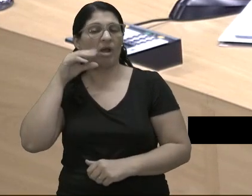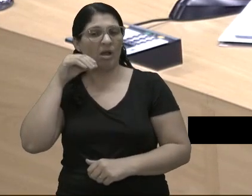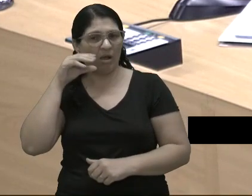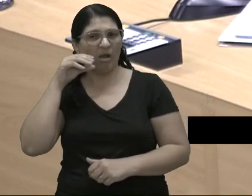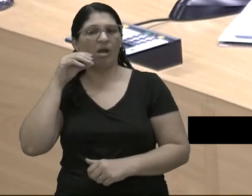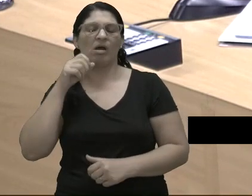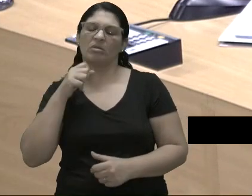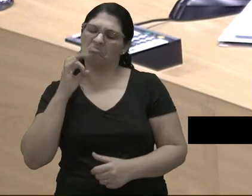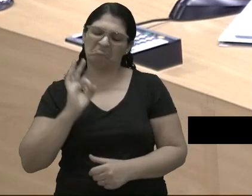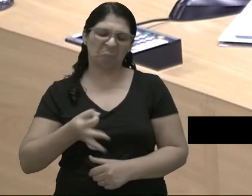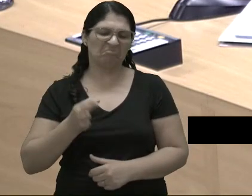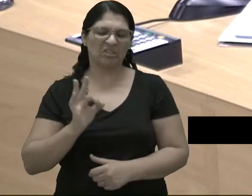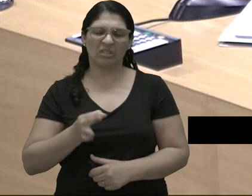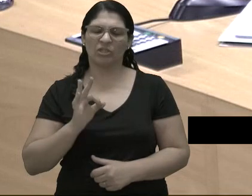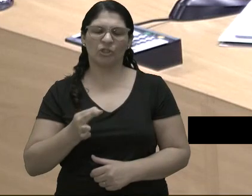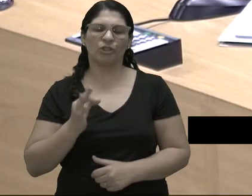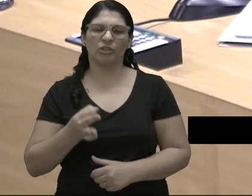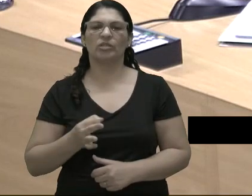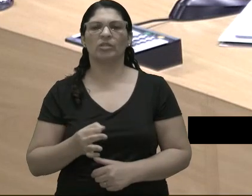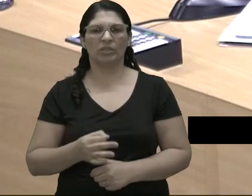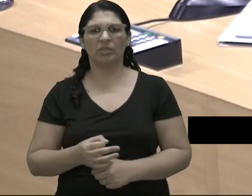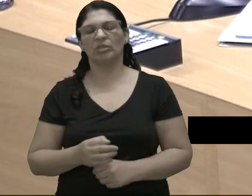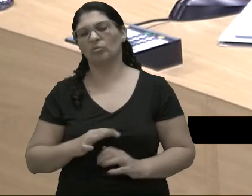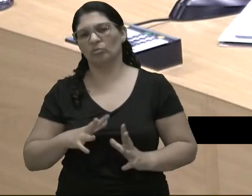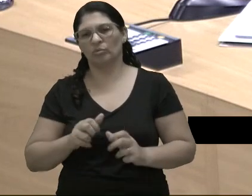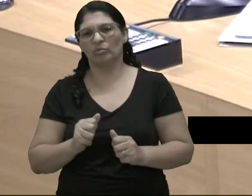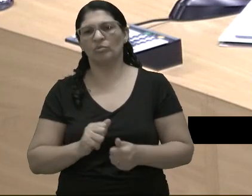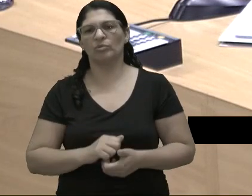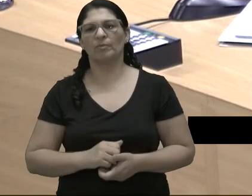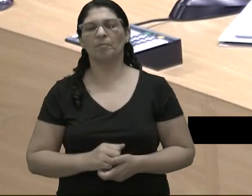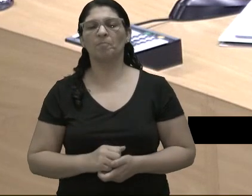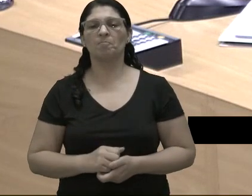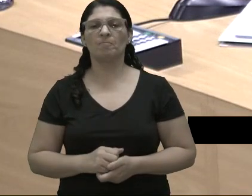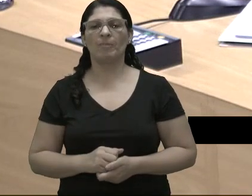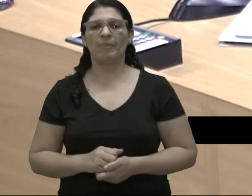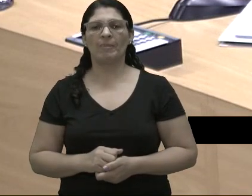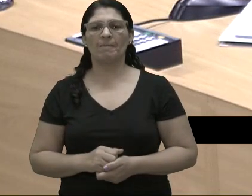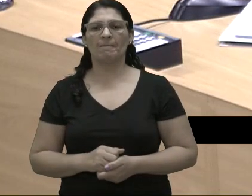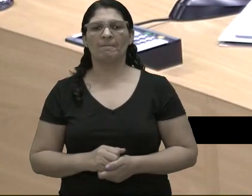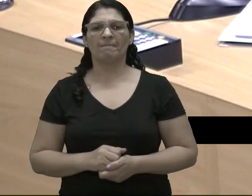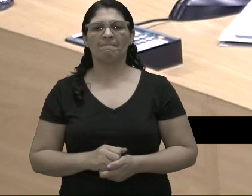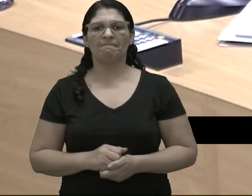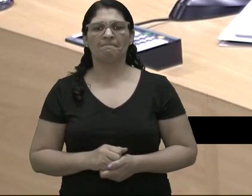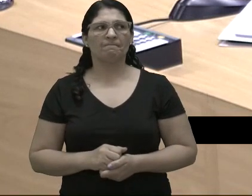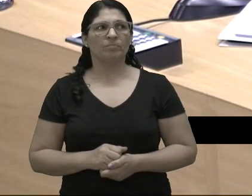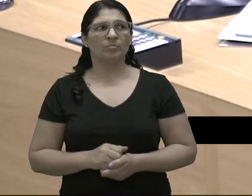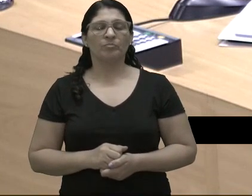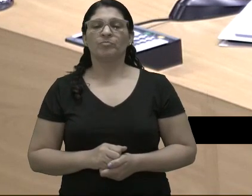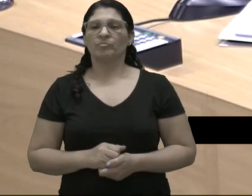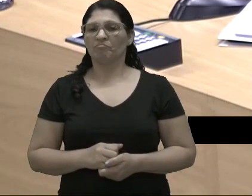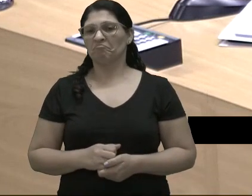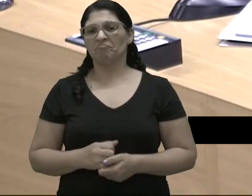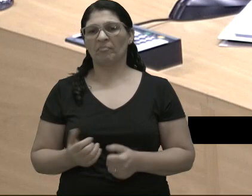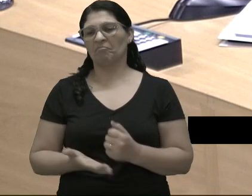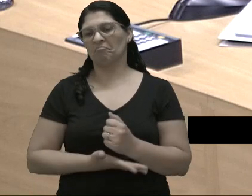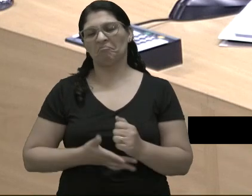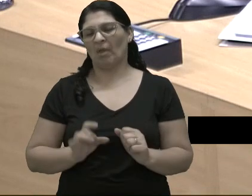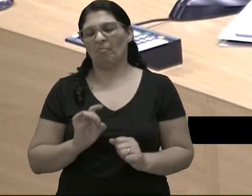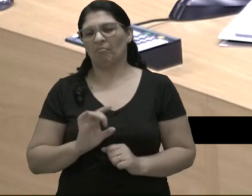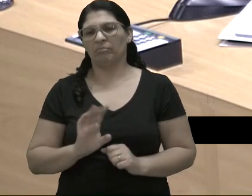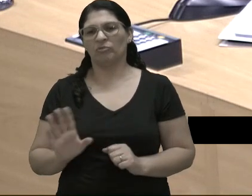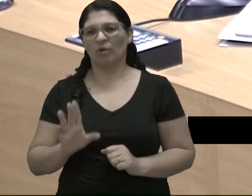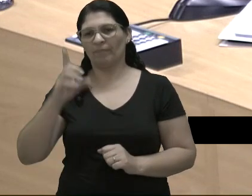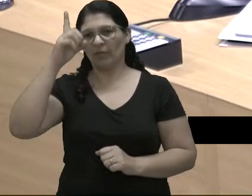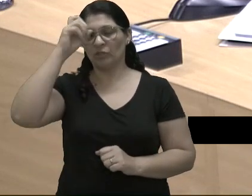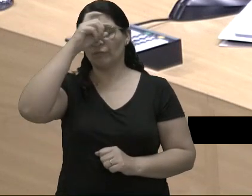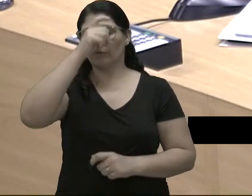em dia, todos os prestadores, os colaboradores, perdão. E basicamente isso, essa